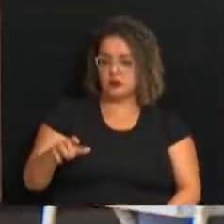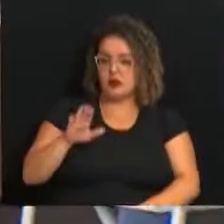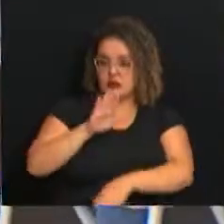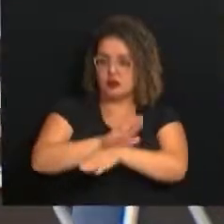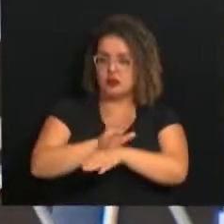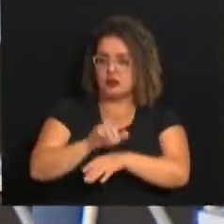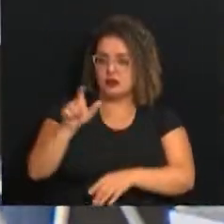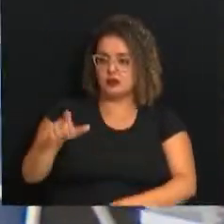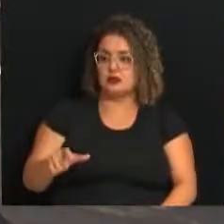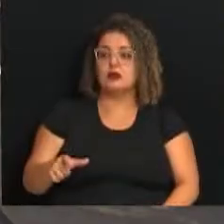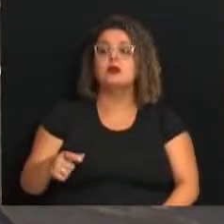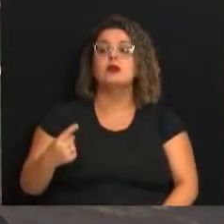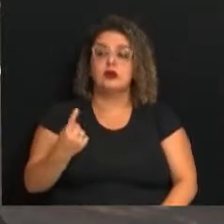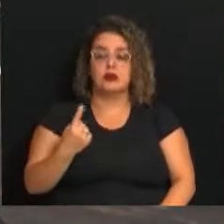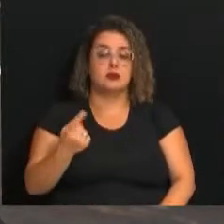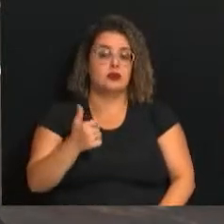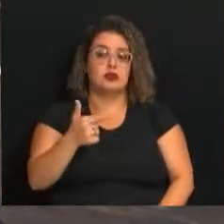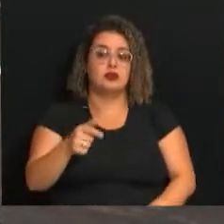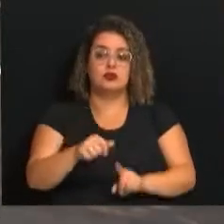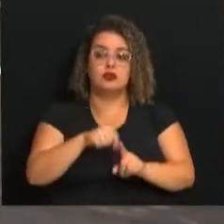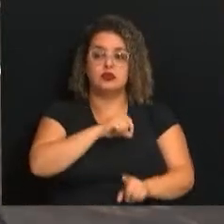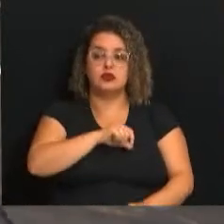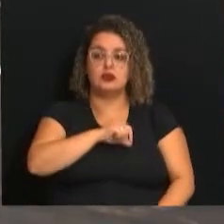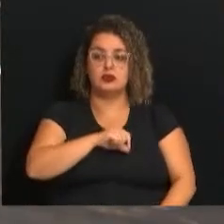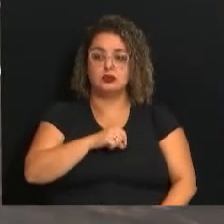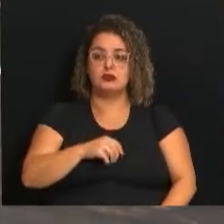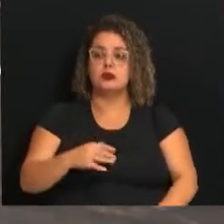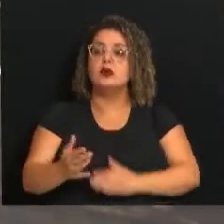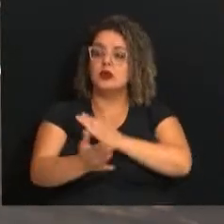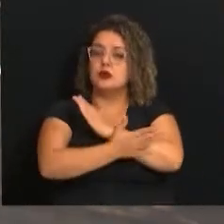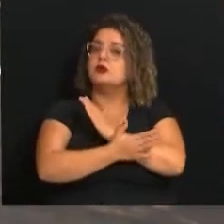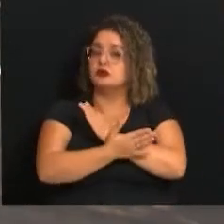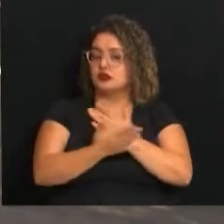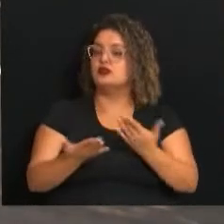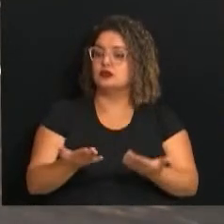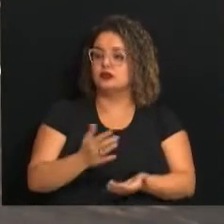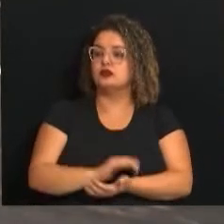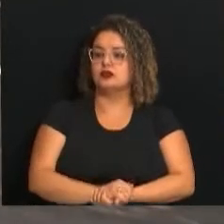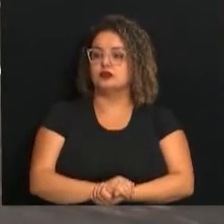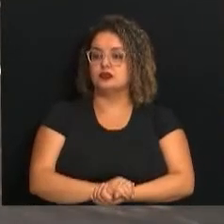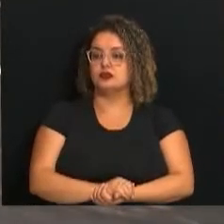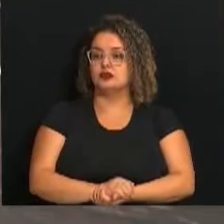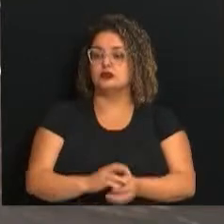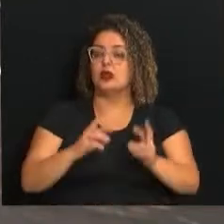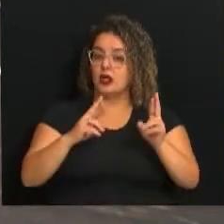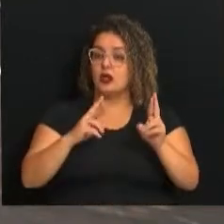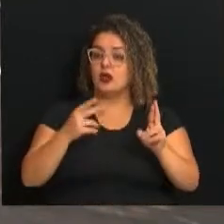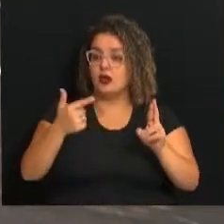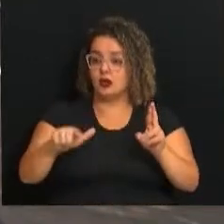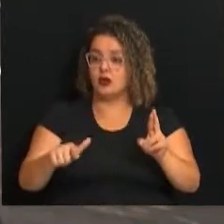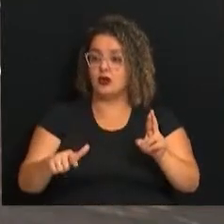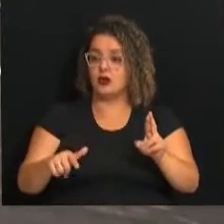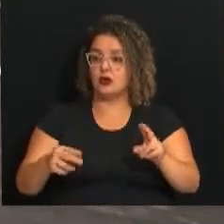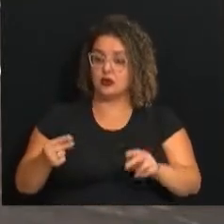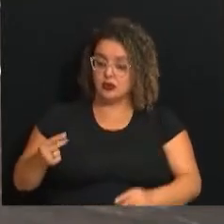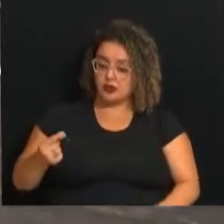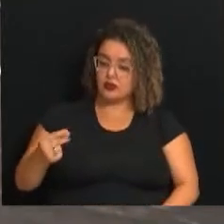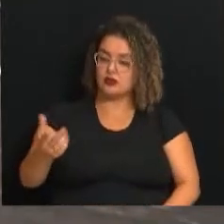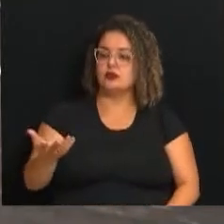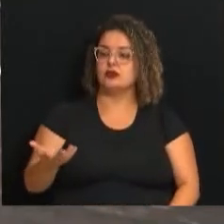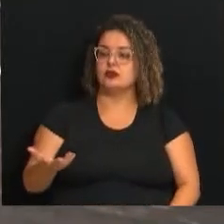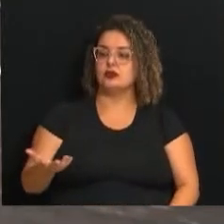cartão vai ajudar a senhora fazer as compras eu sou sozinha não tenho Ainda ajuda bastante Isso aqui vai ajudar muito eu espero que